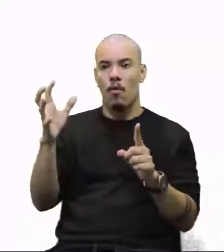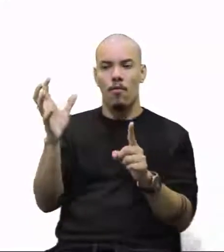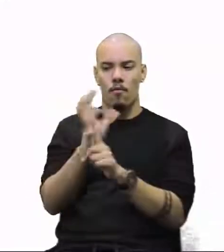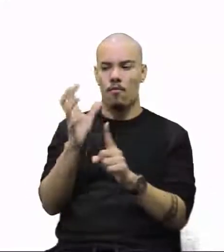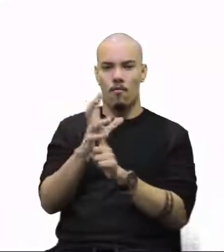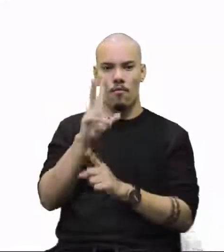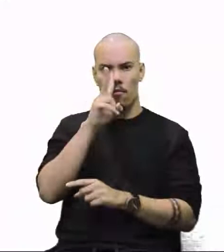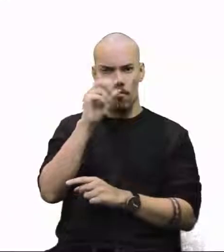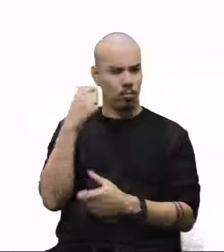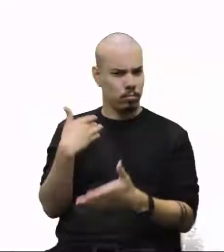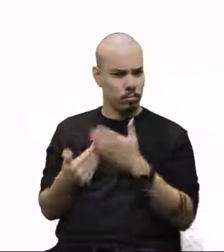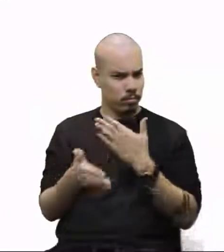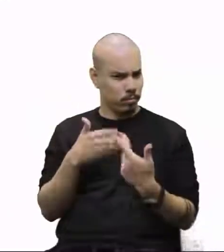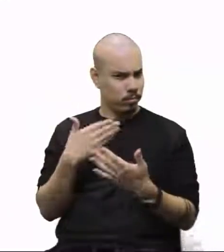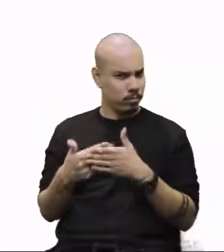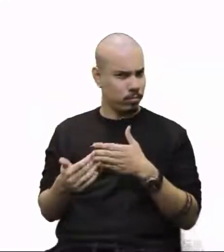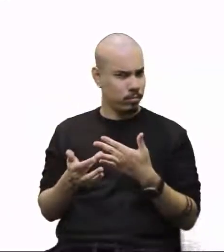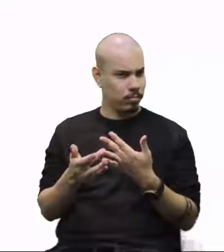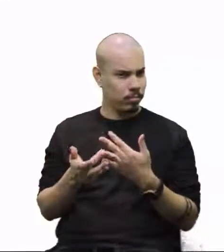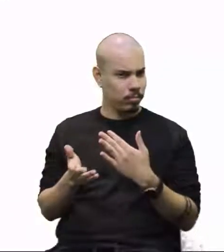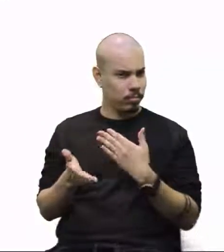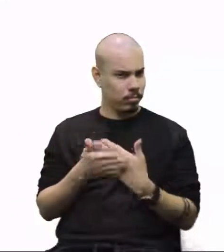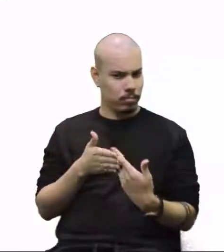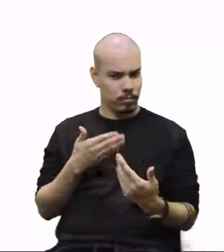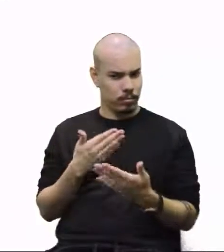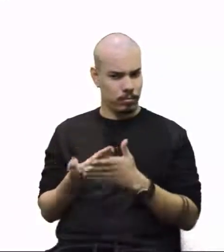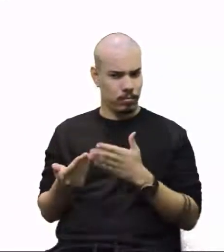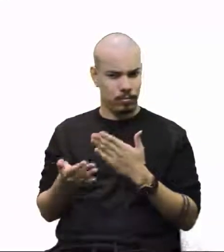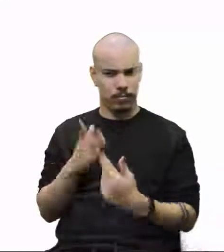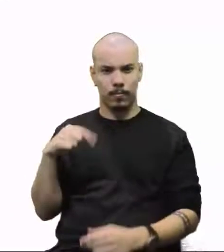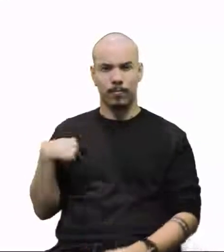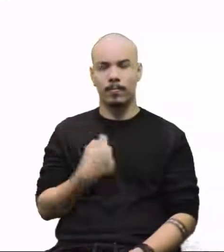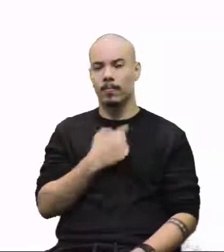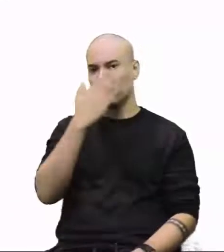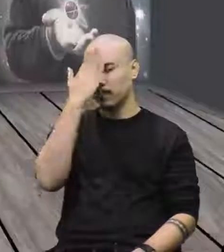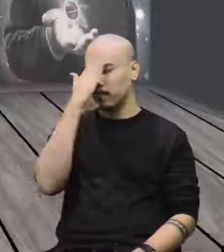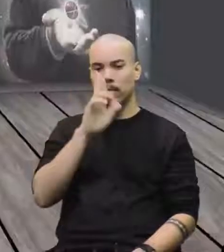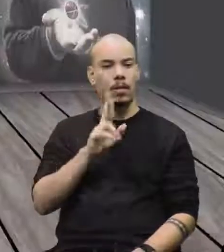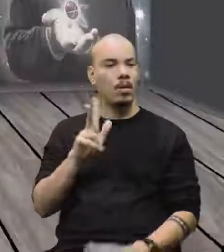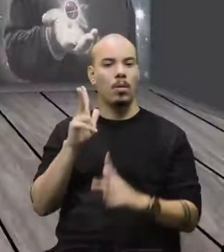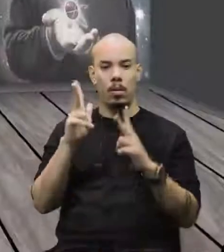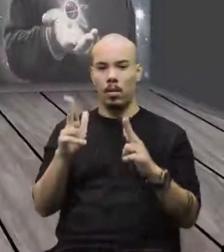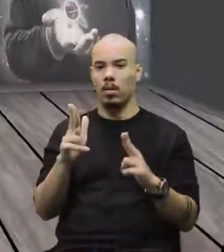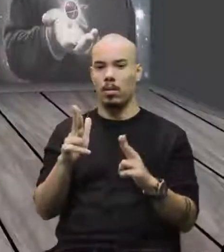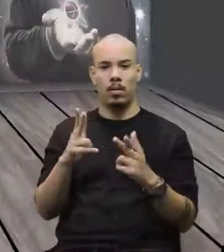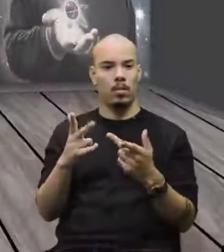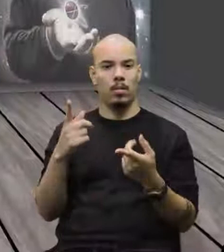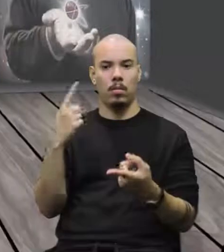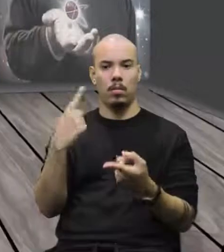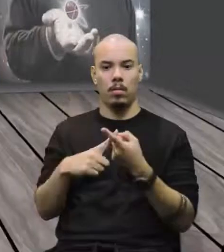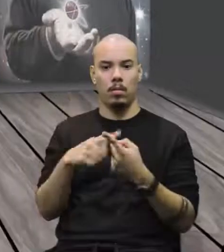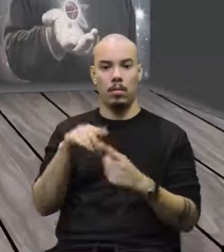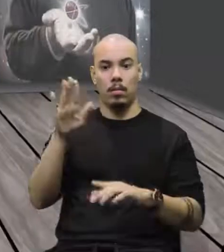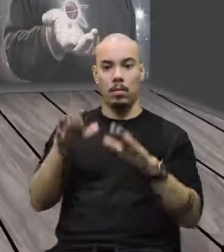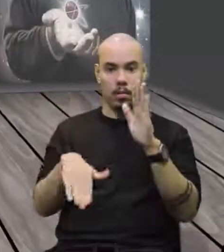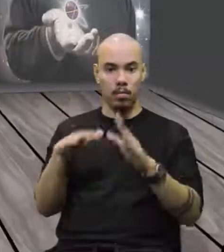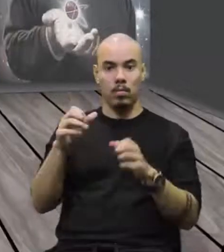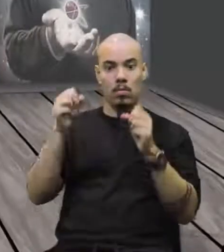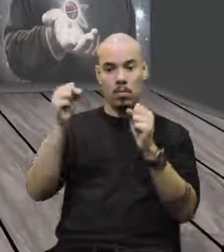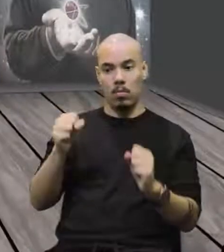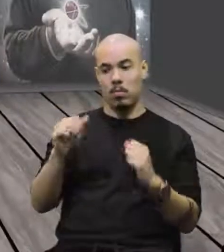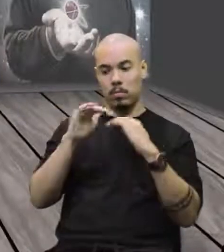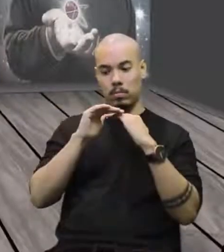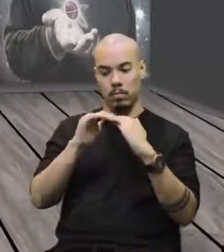ângulo. Agora, nós sabemos que o campo elétrico não é igual ao campo magnético, ele é radial, né? Se a carga, dependendo da carga, pode ser